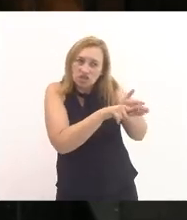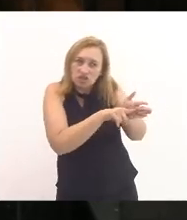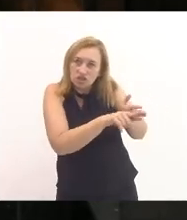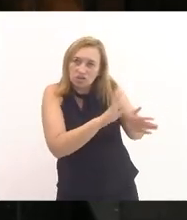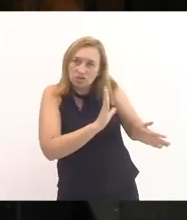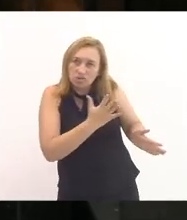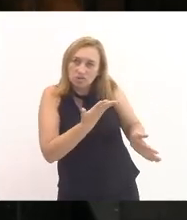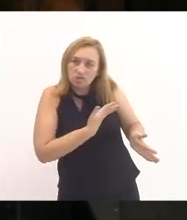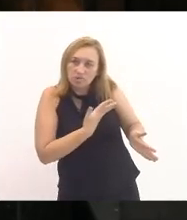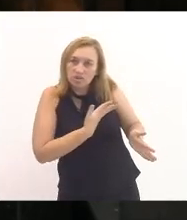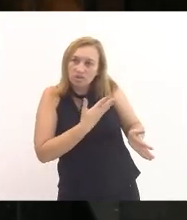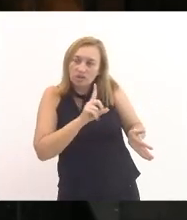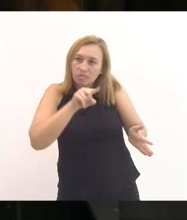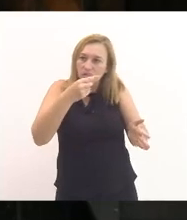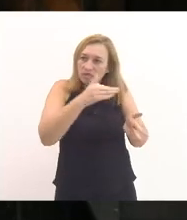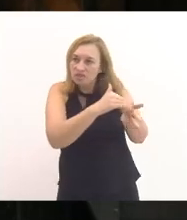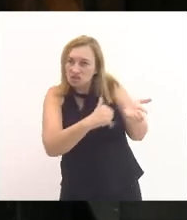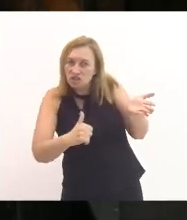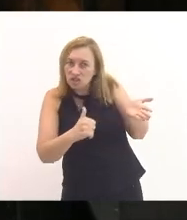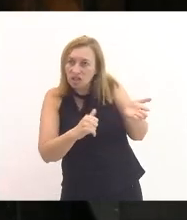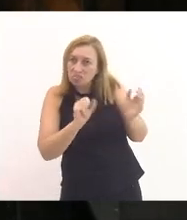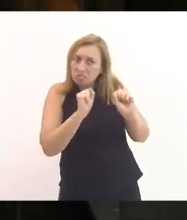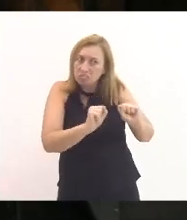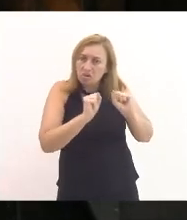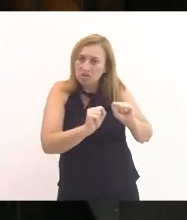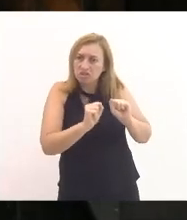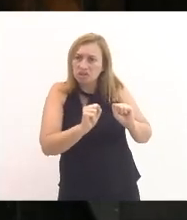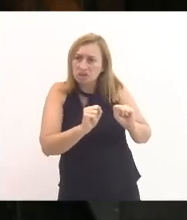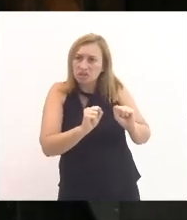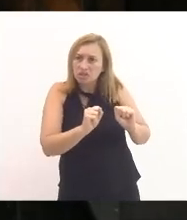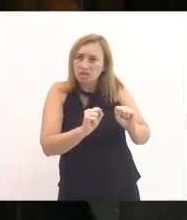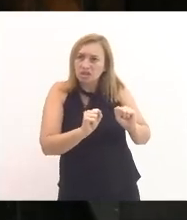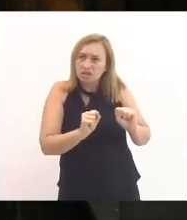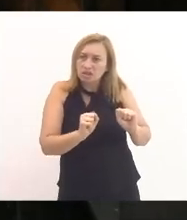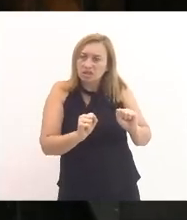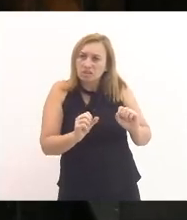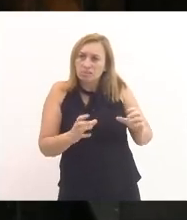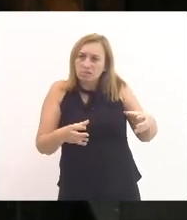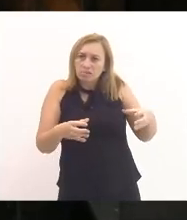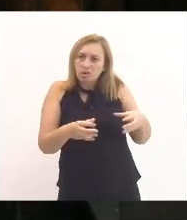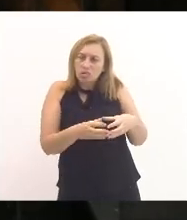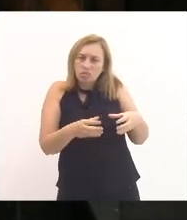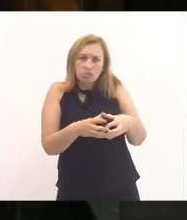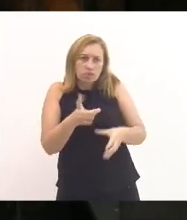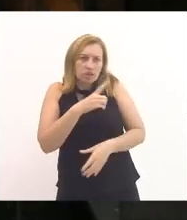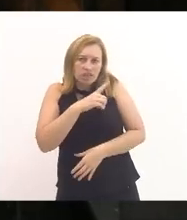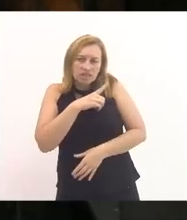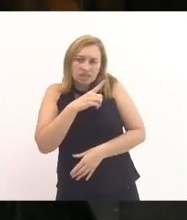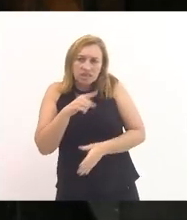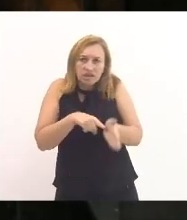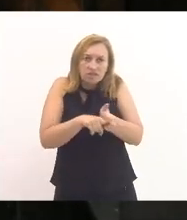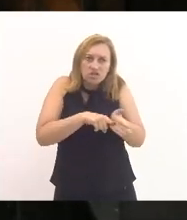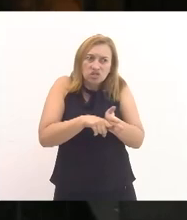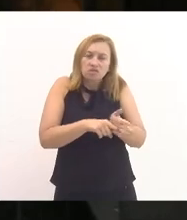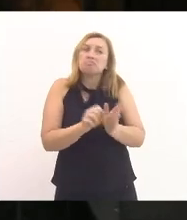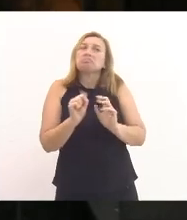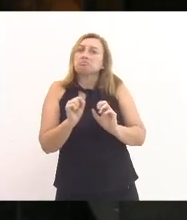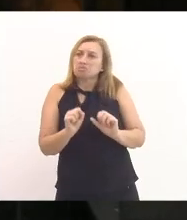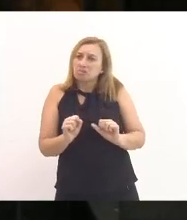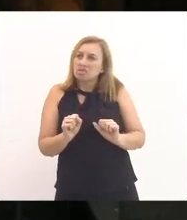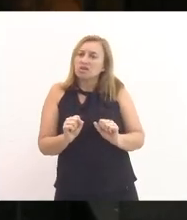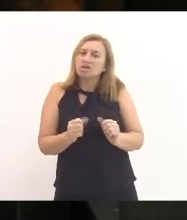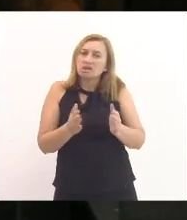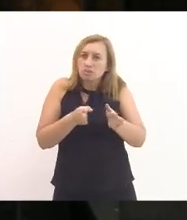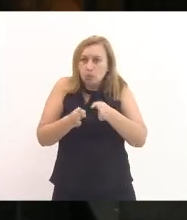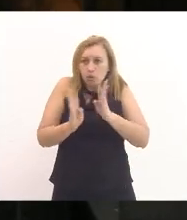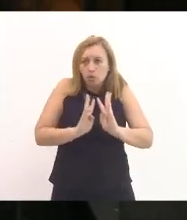daqui a um mês vai ser removida pode ser e pra delegacia está investigando não havia essa previsão de